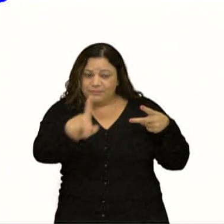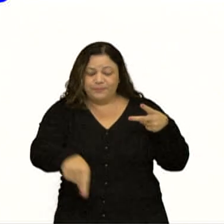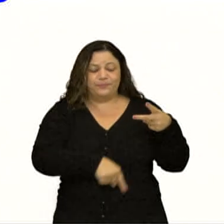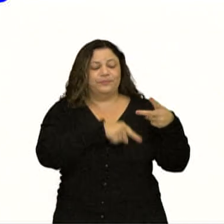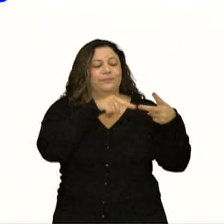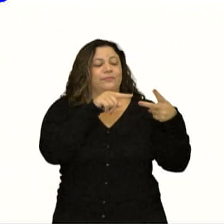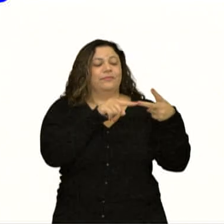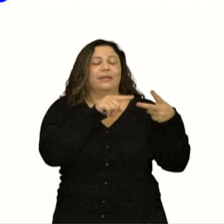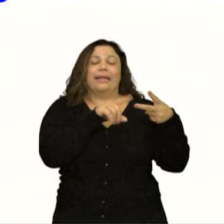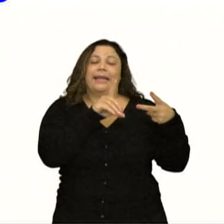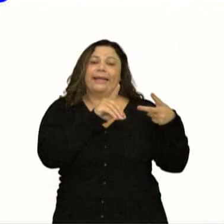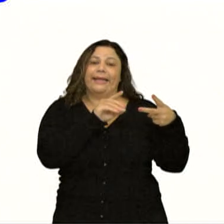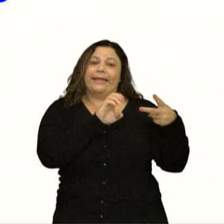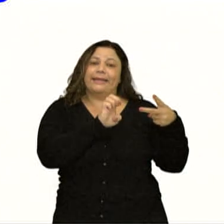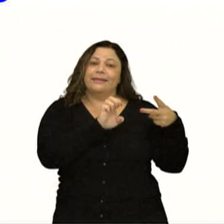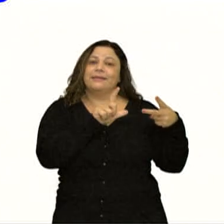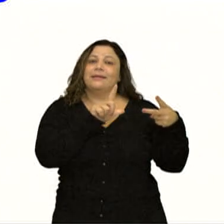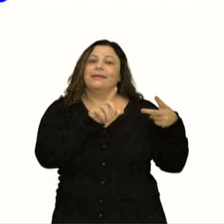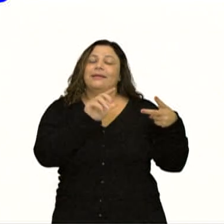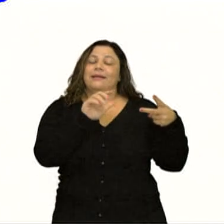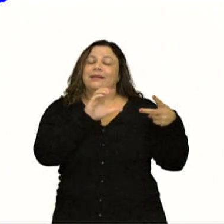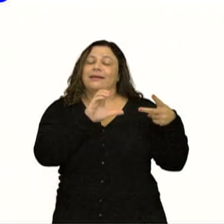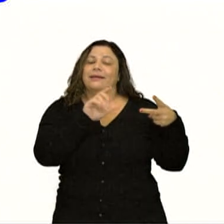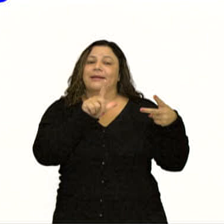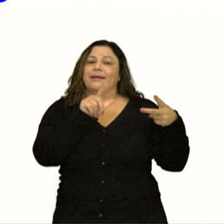declaração. Já pensou nelas?